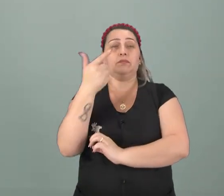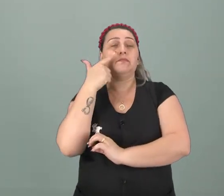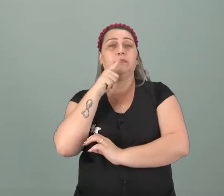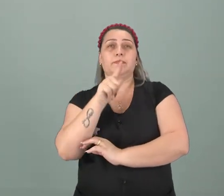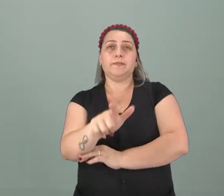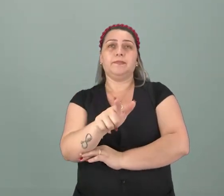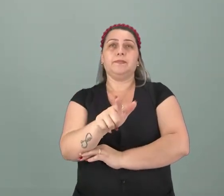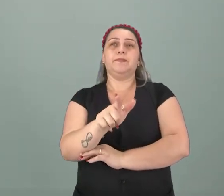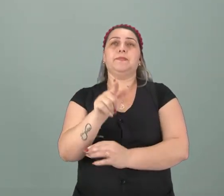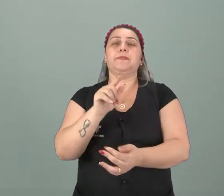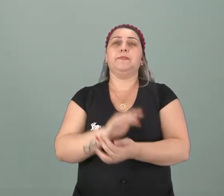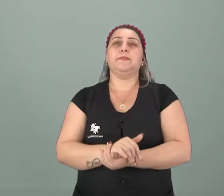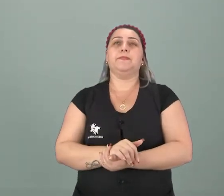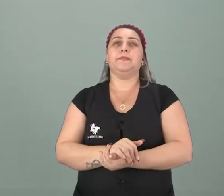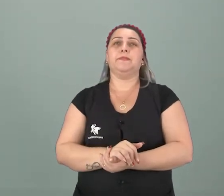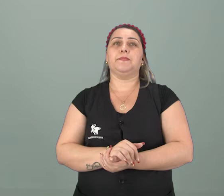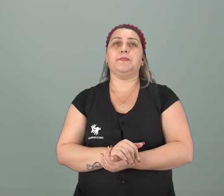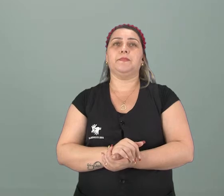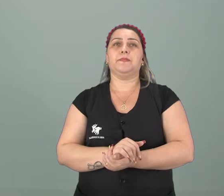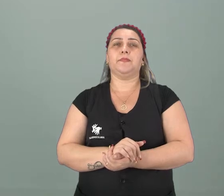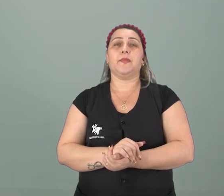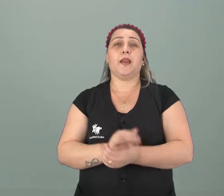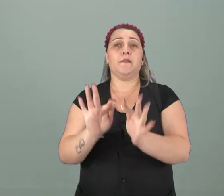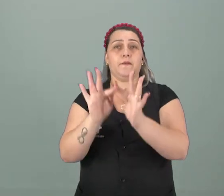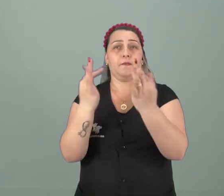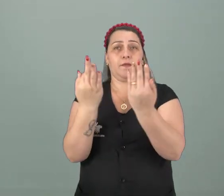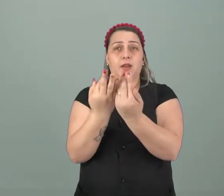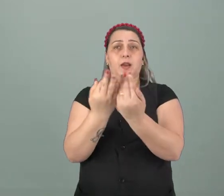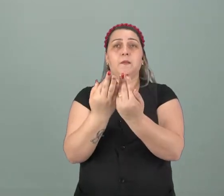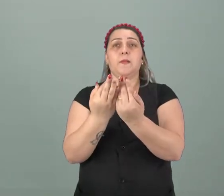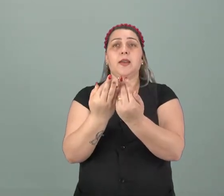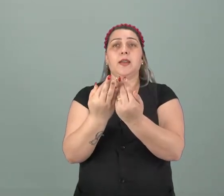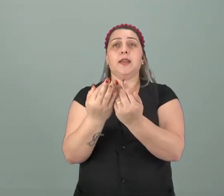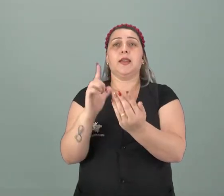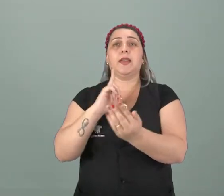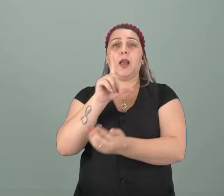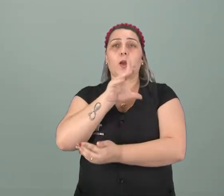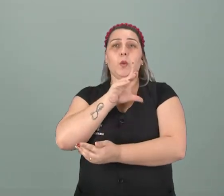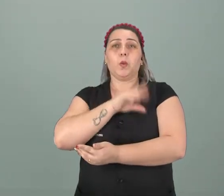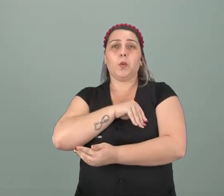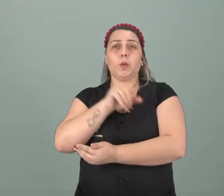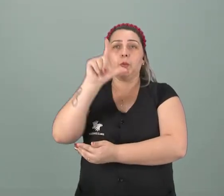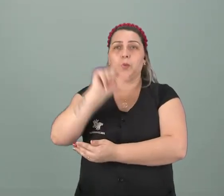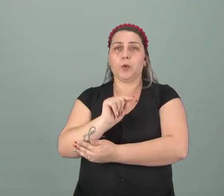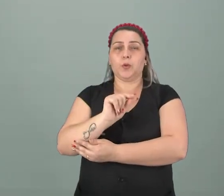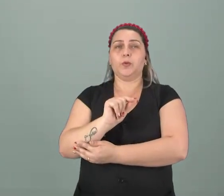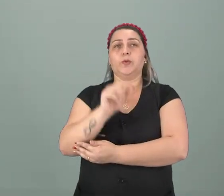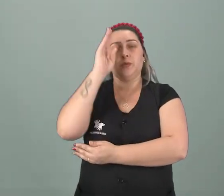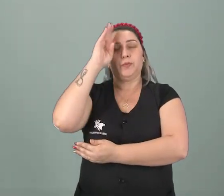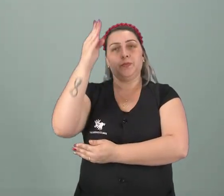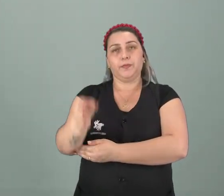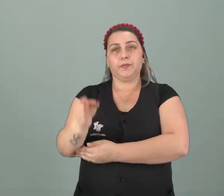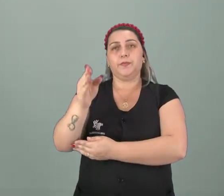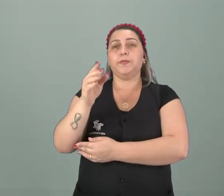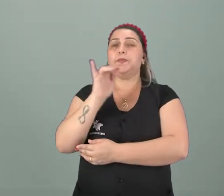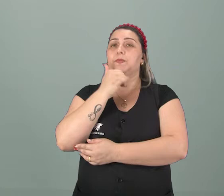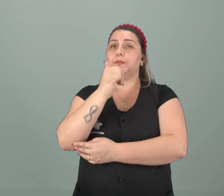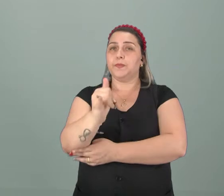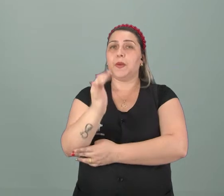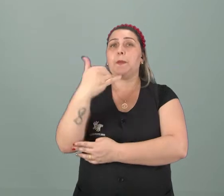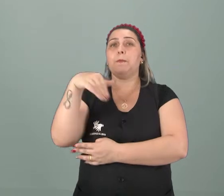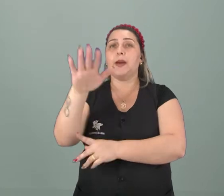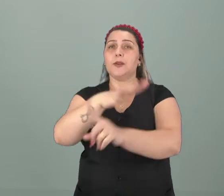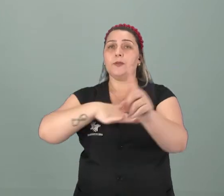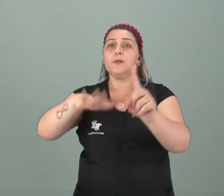consegue tornar viável esse processo para famílias, né, que têm rendas menores, tá? Então, o principal impacto desse tipo de energia é